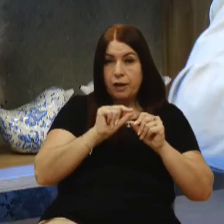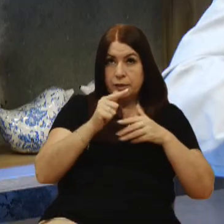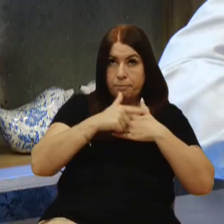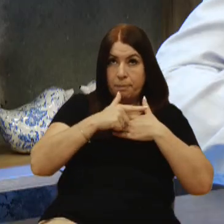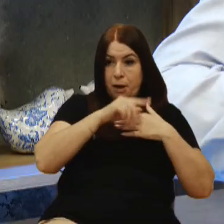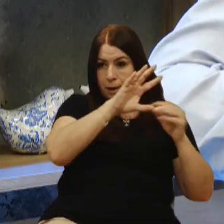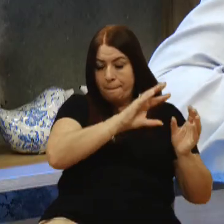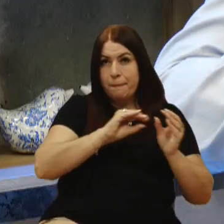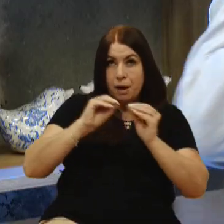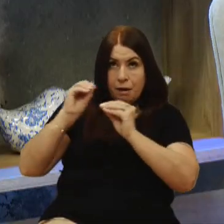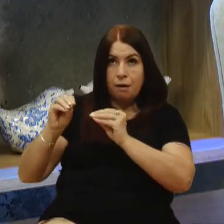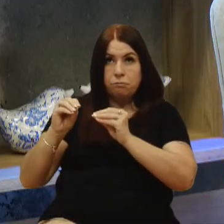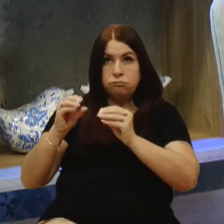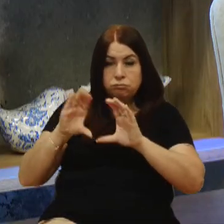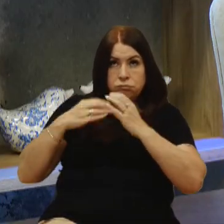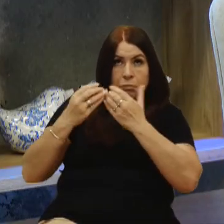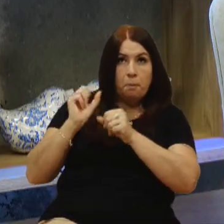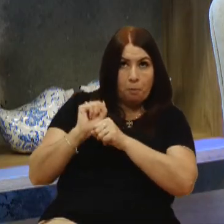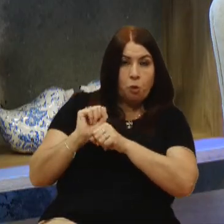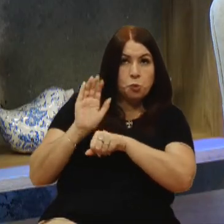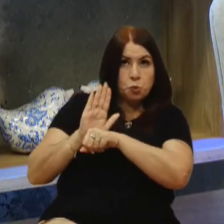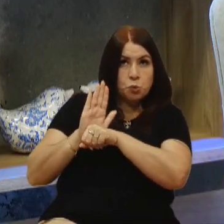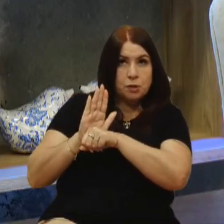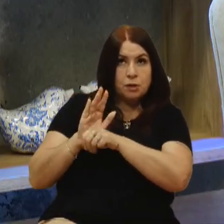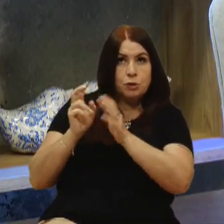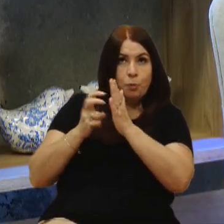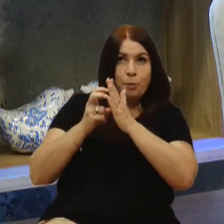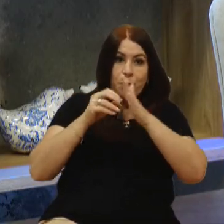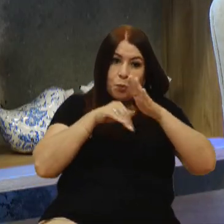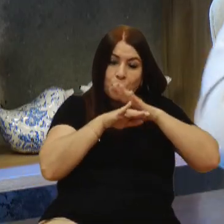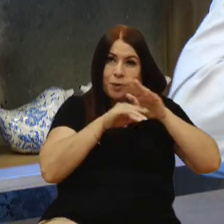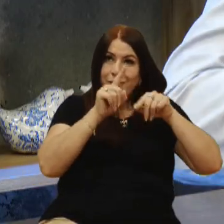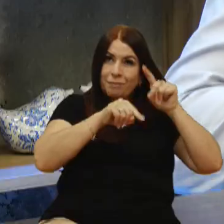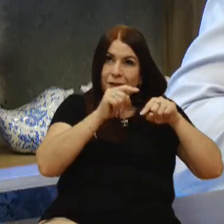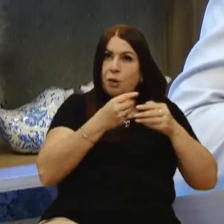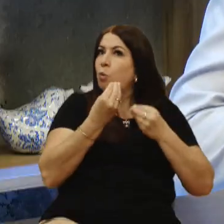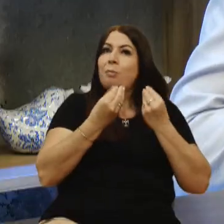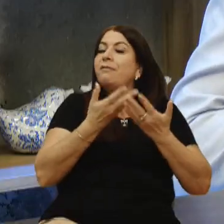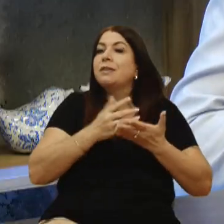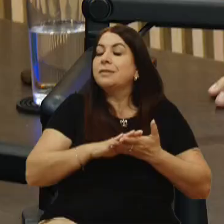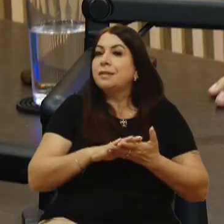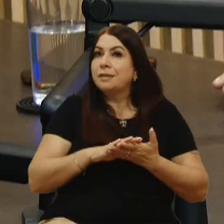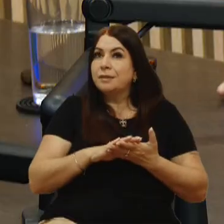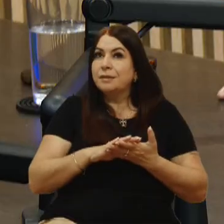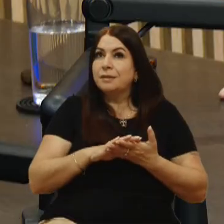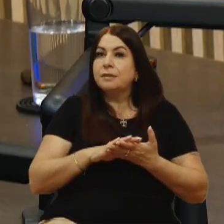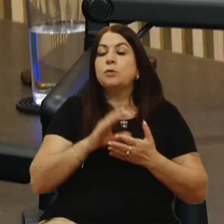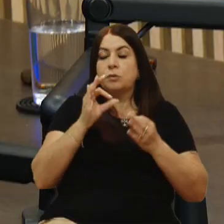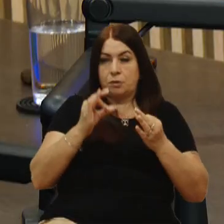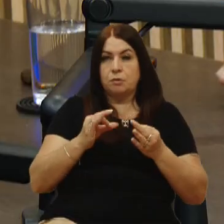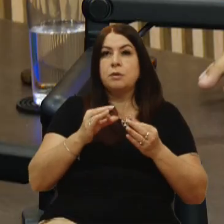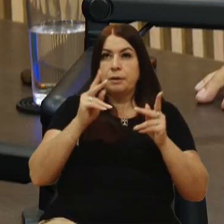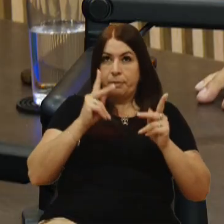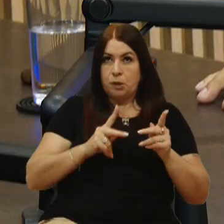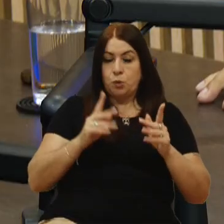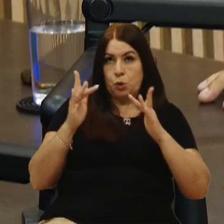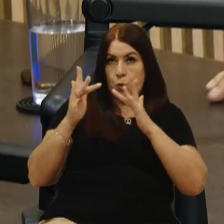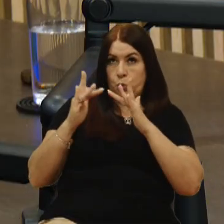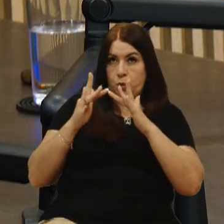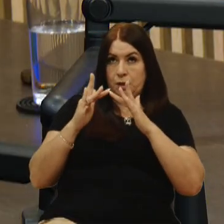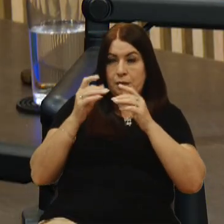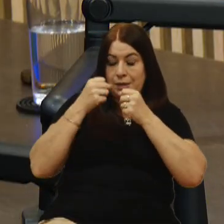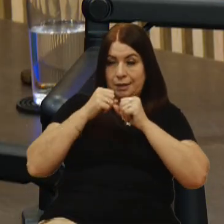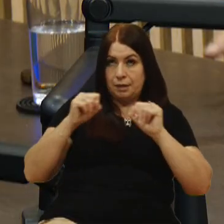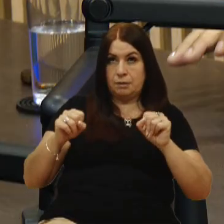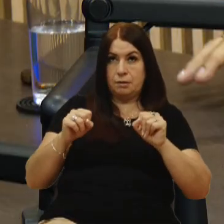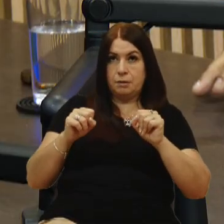de buscar, a comunidade pode auxiliar o banco de materiais, como que funciona essa questão, vereador? Com certeza, o pessoal entra em contato com a